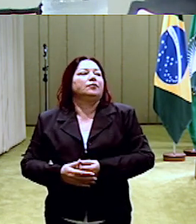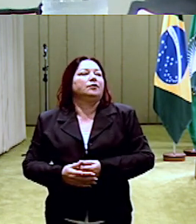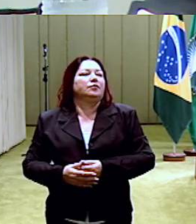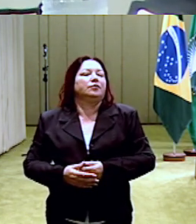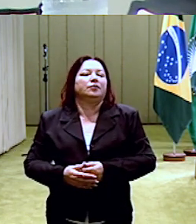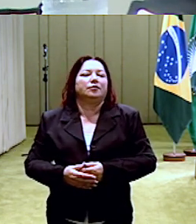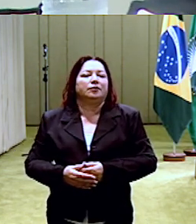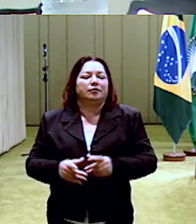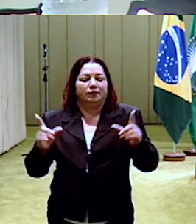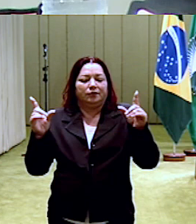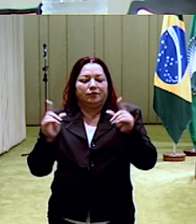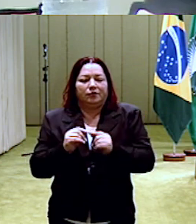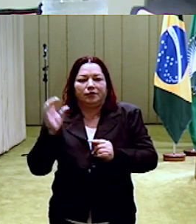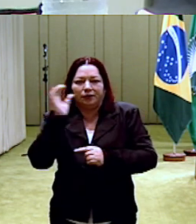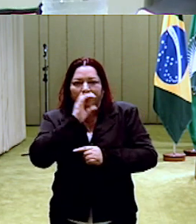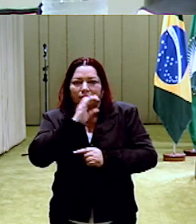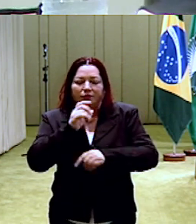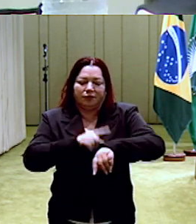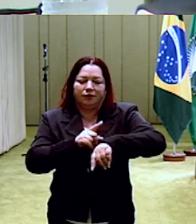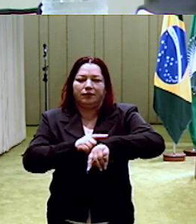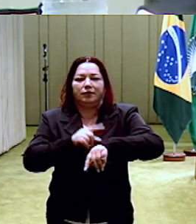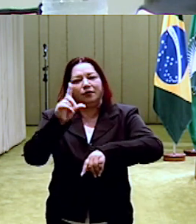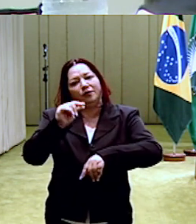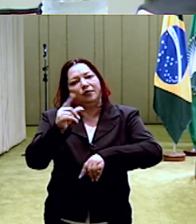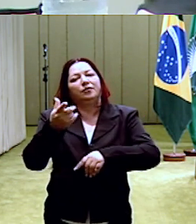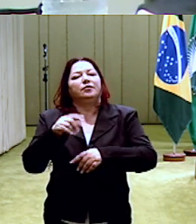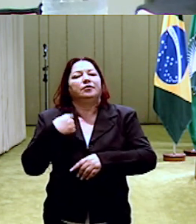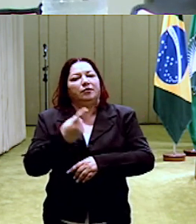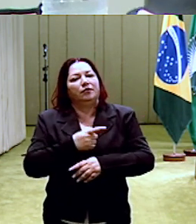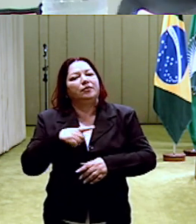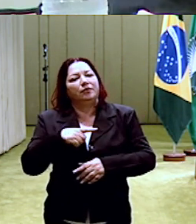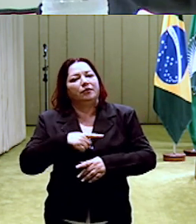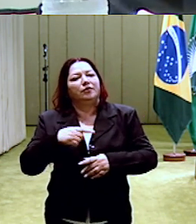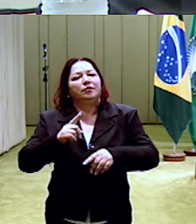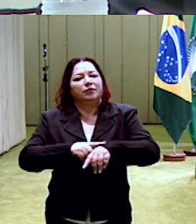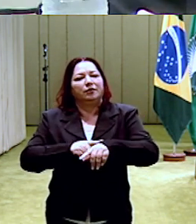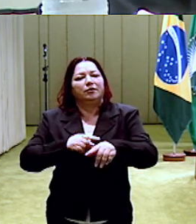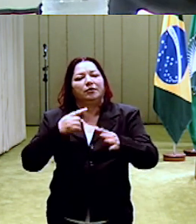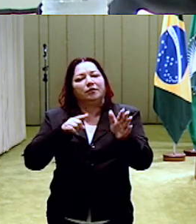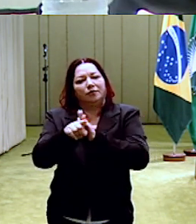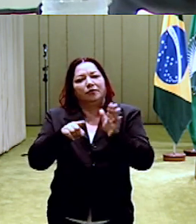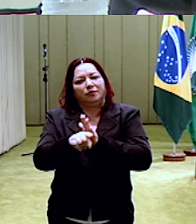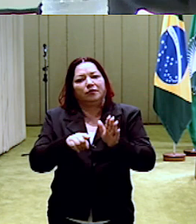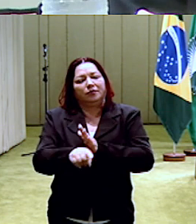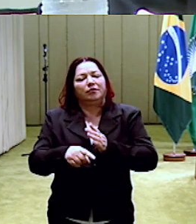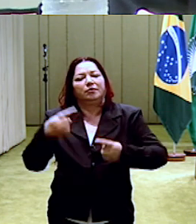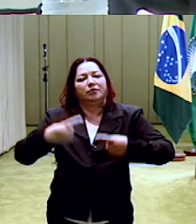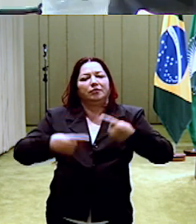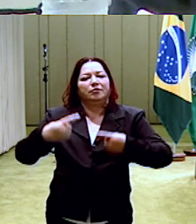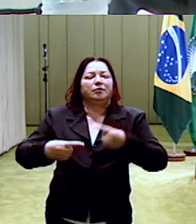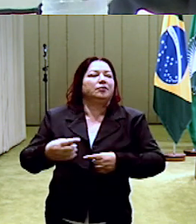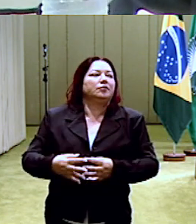tentar ser bem sucinta aqui por conta do tempo, né, e para que a gente realmente tenha um tempo também para o